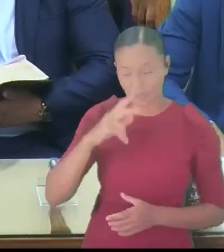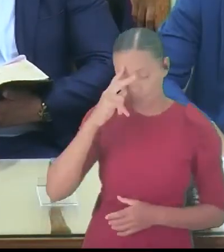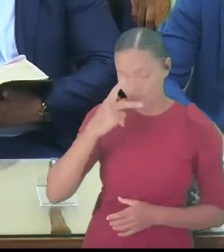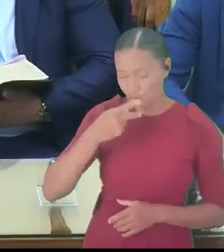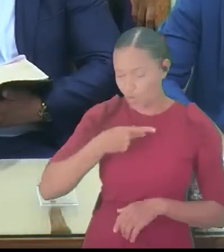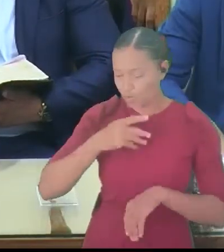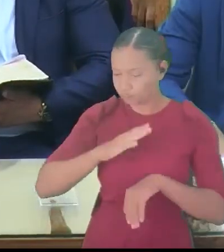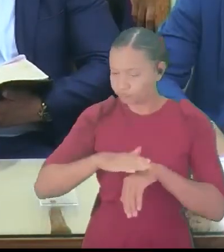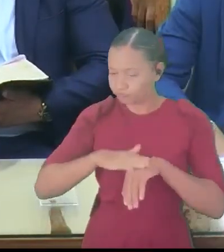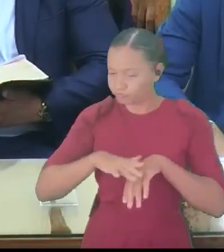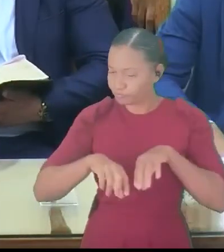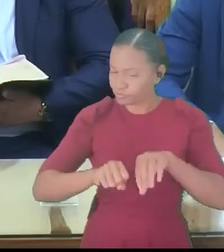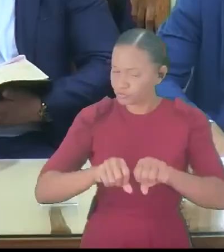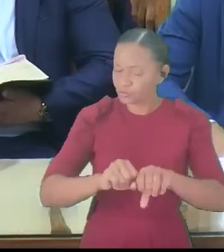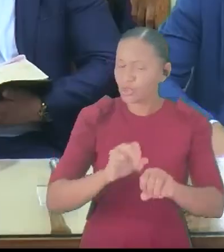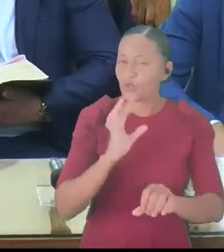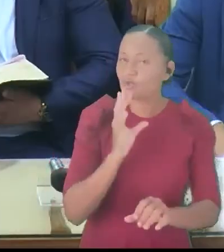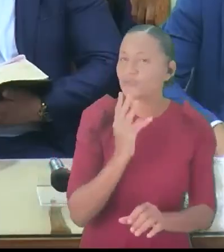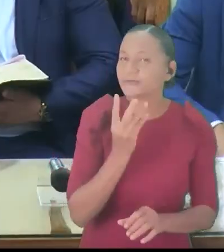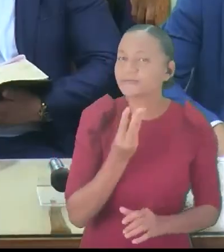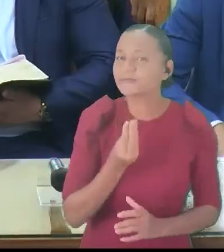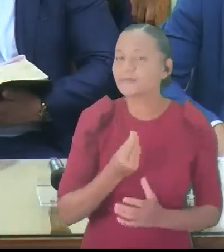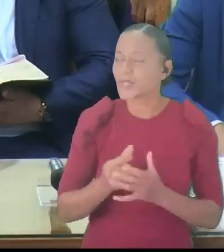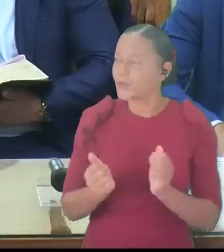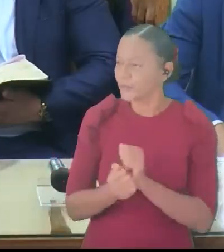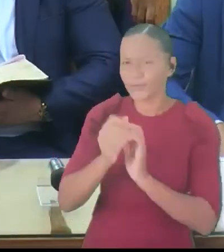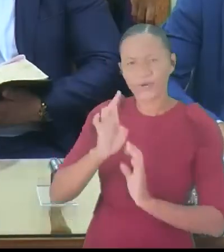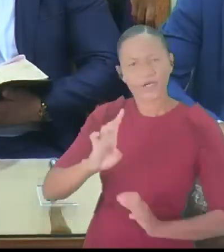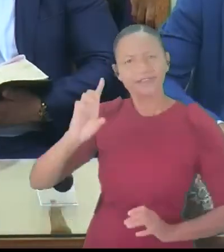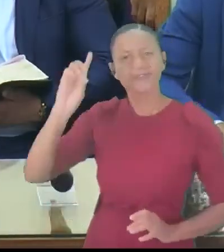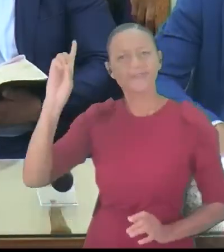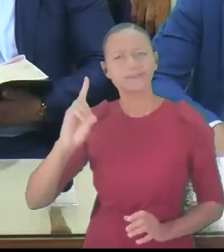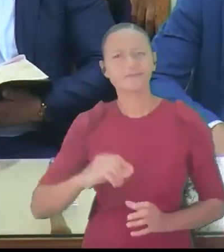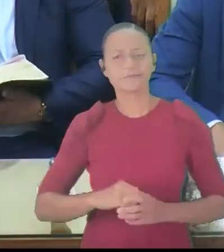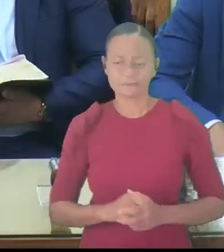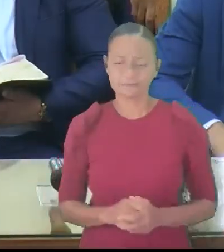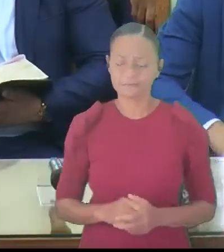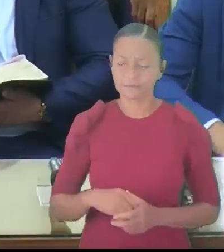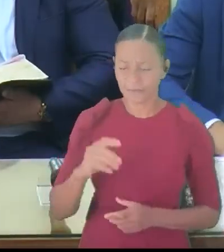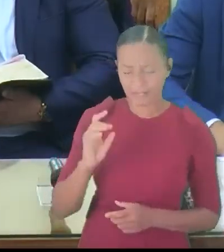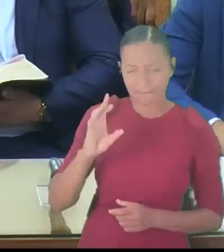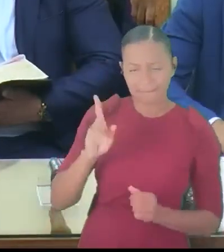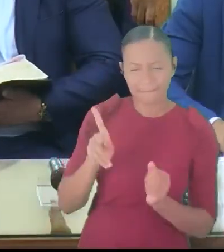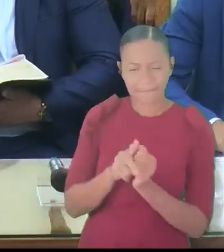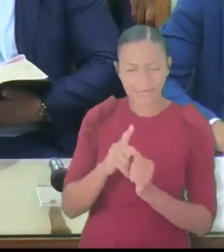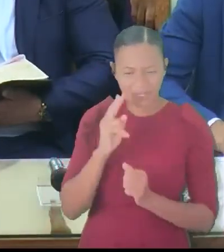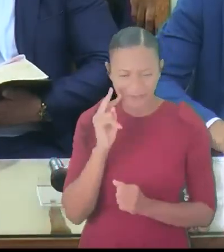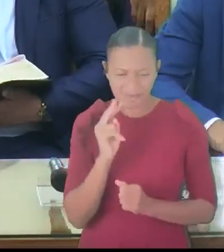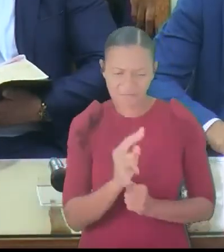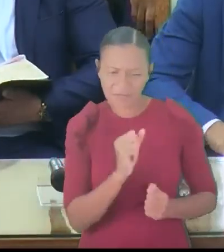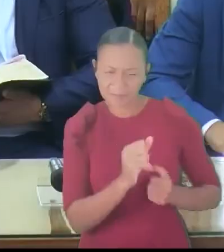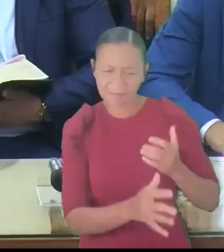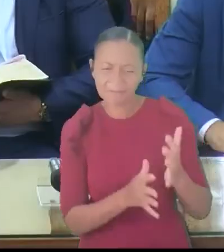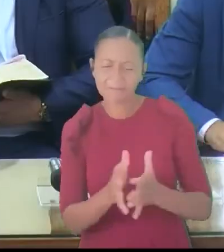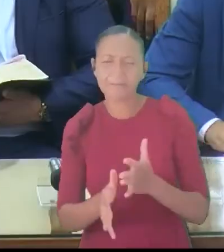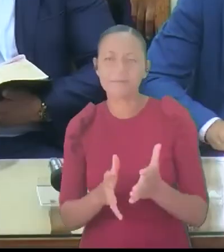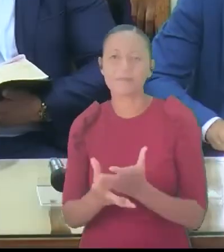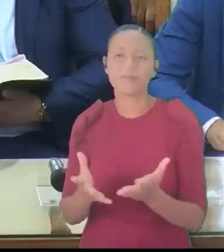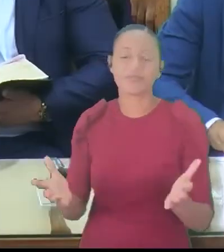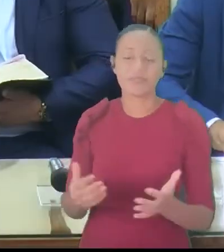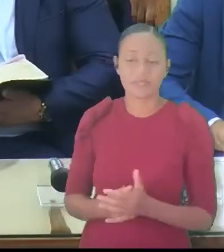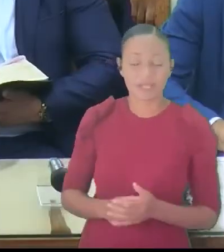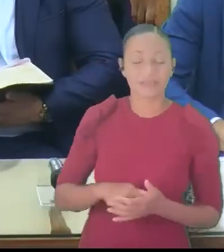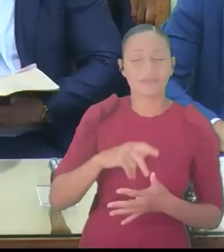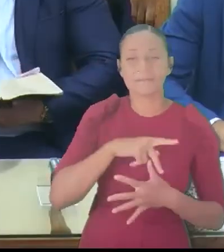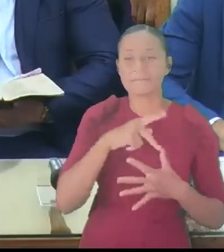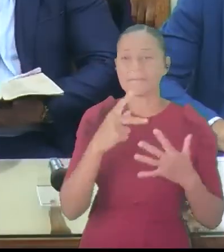É um autodidata. Glória a Deus. Pedro, você vê que Pedro aqui está falando do